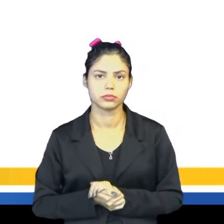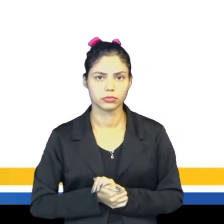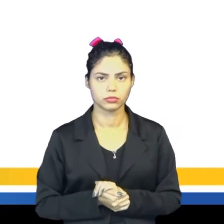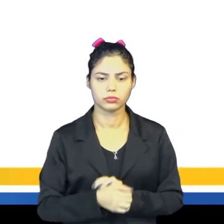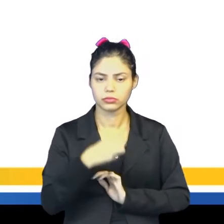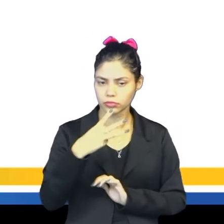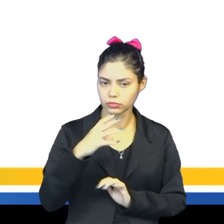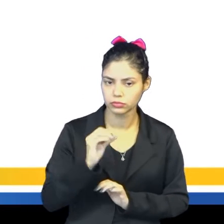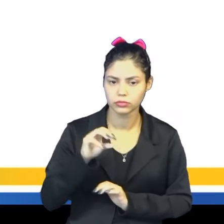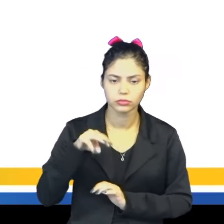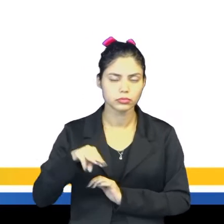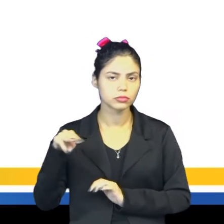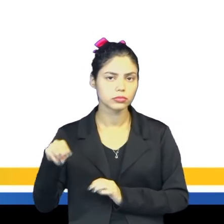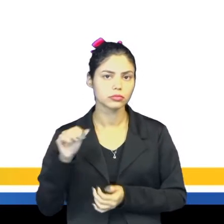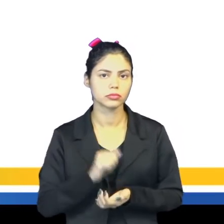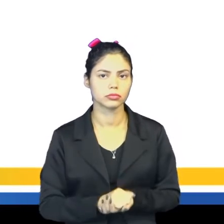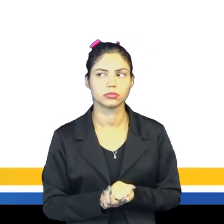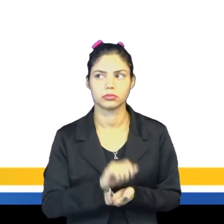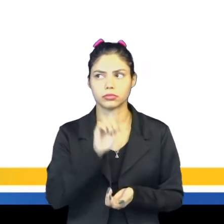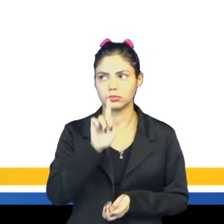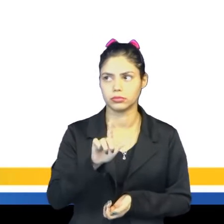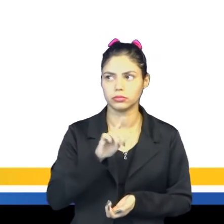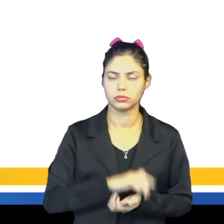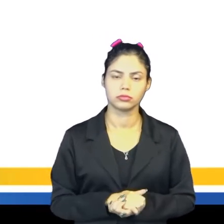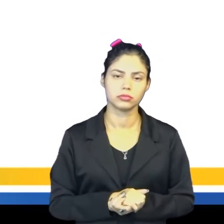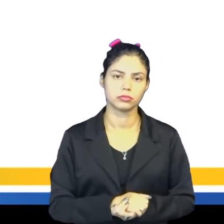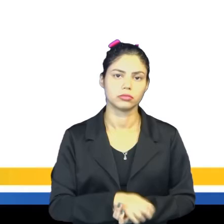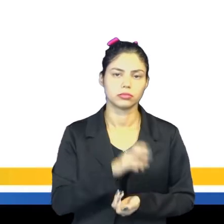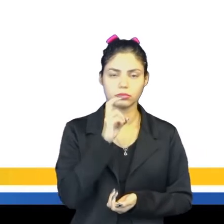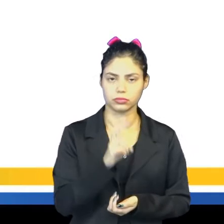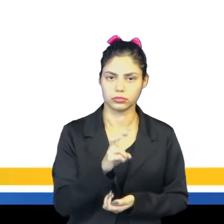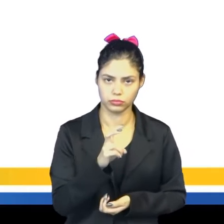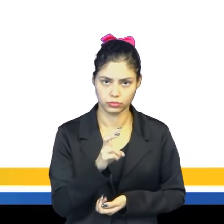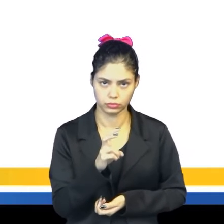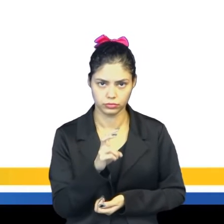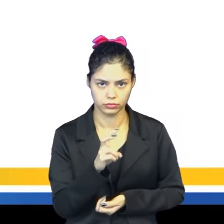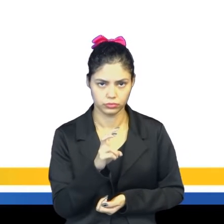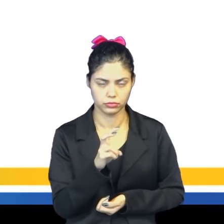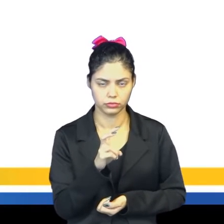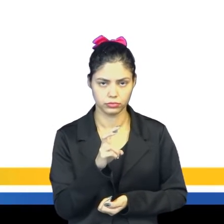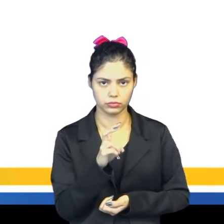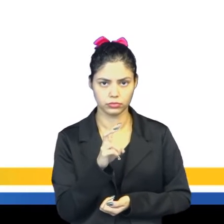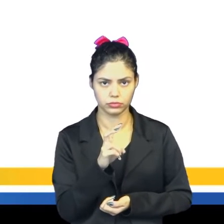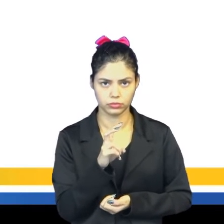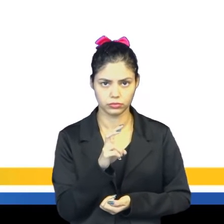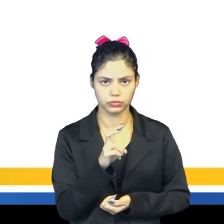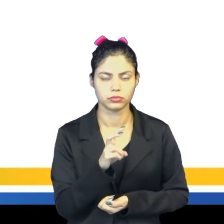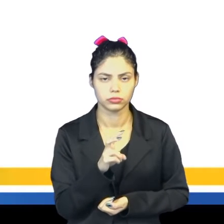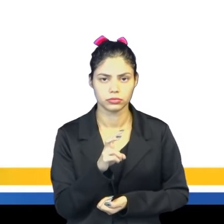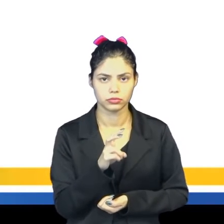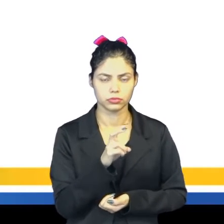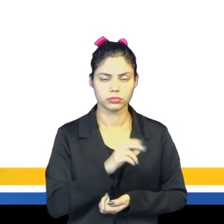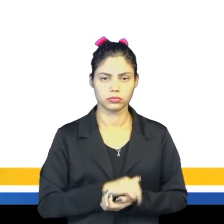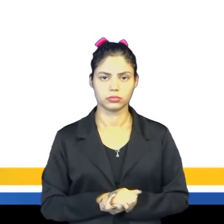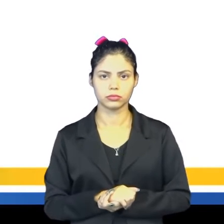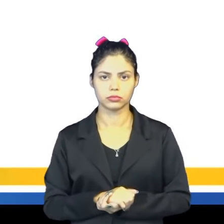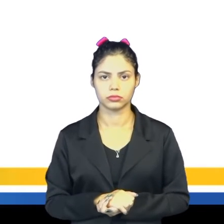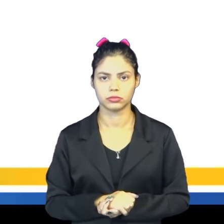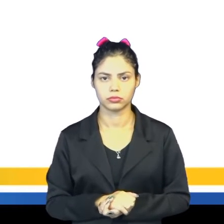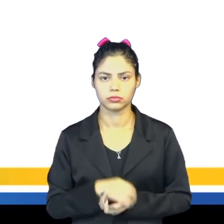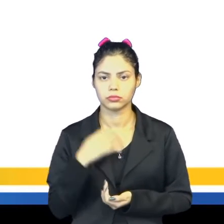30 mililitros em litros, 5 decalitros em cililitros